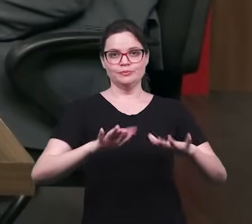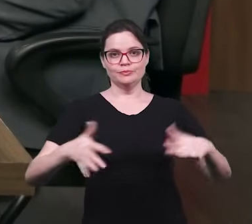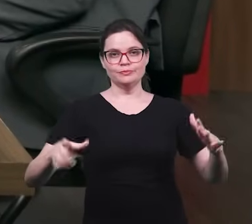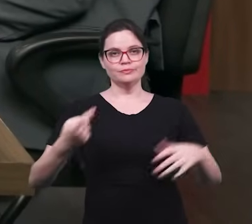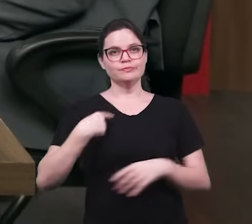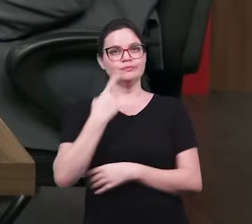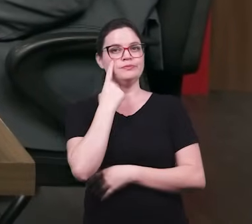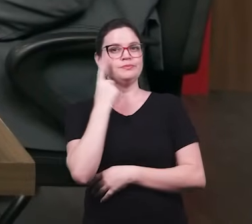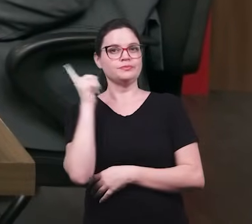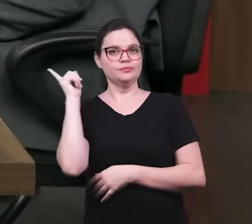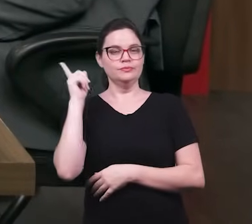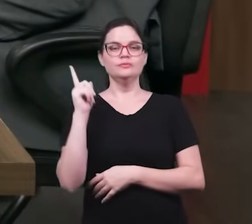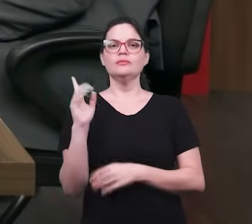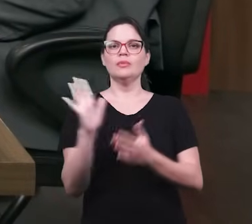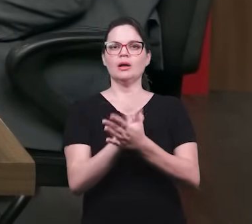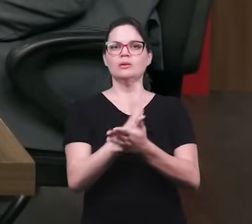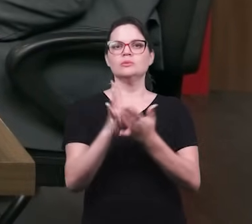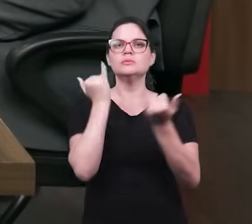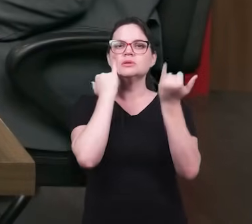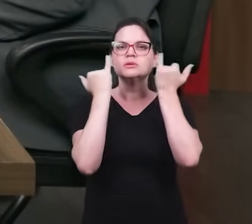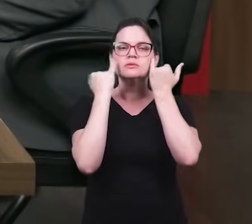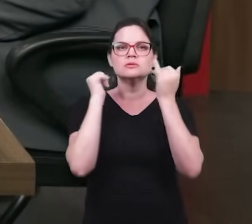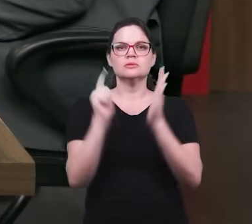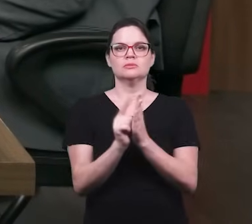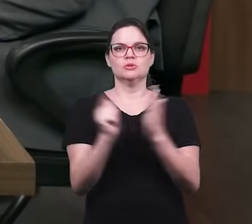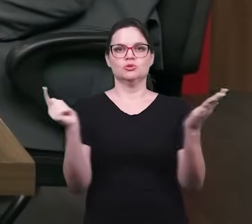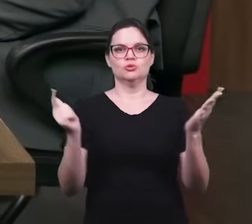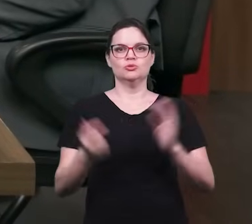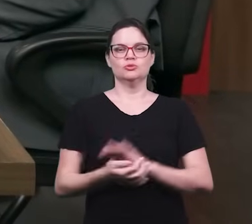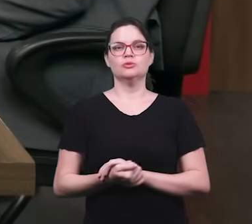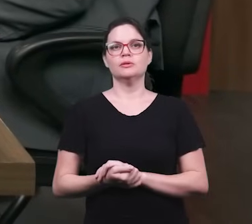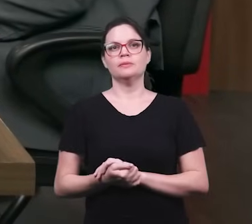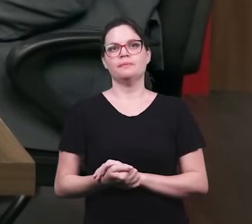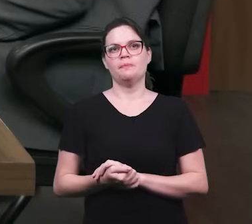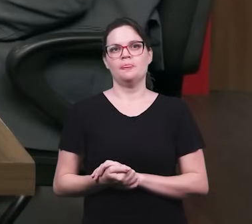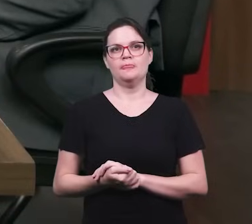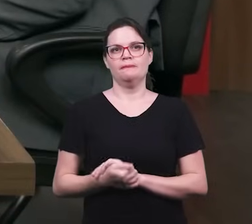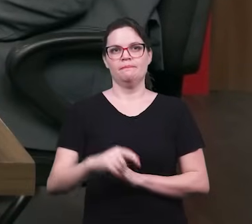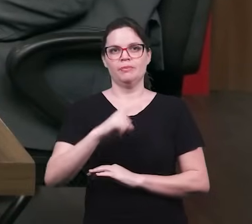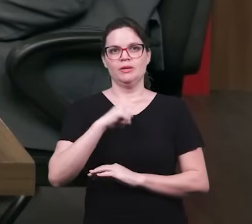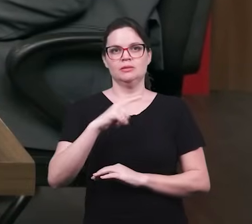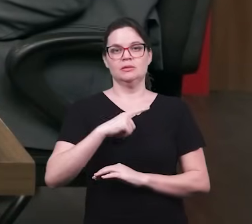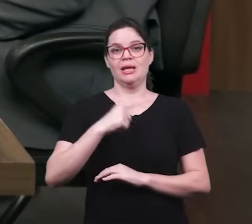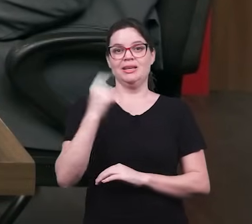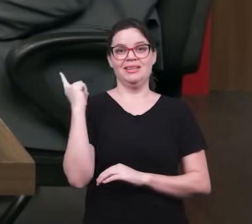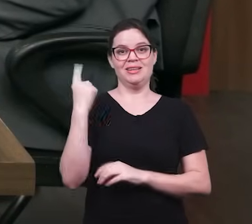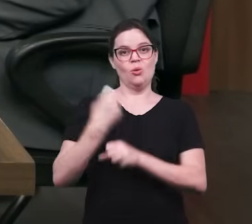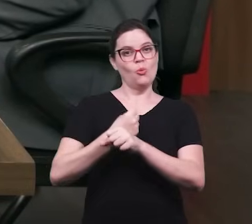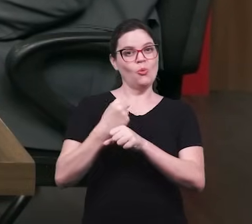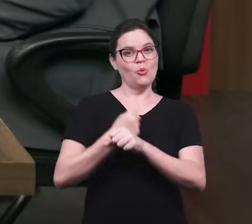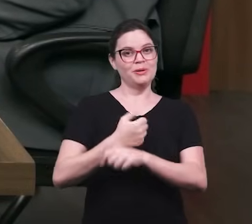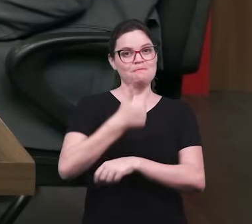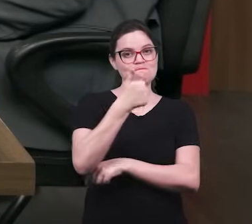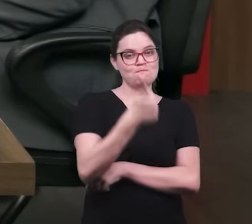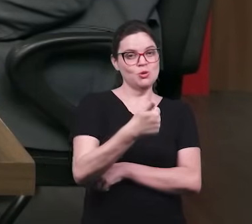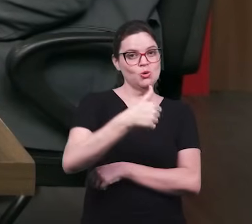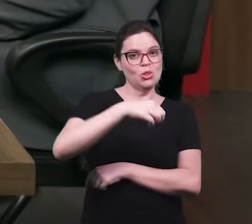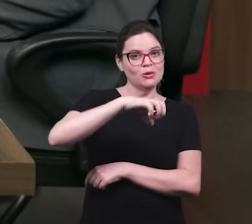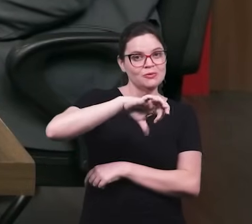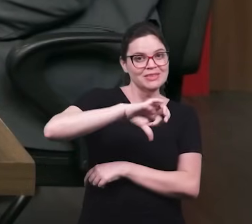manchetes. Nós vemos, por exemplo, uma manchete do jornal O Globo, né, de